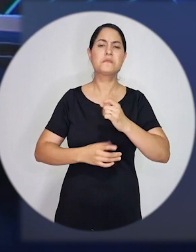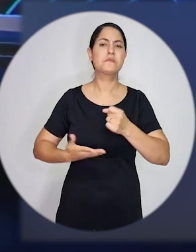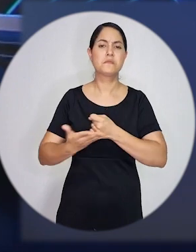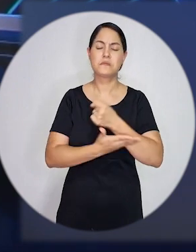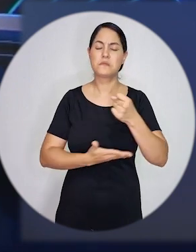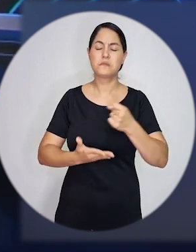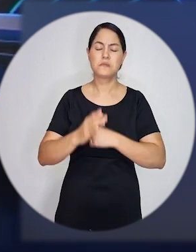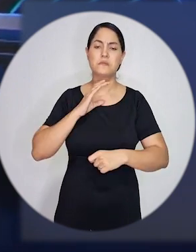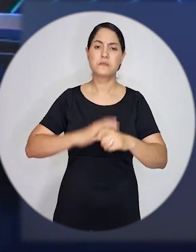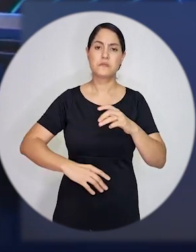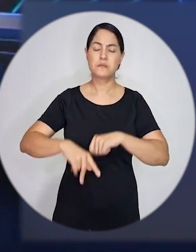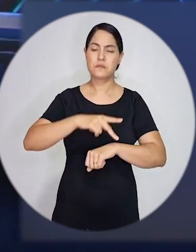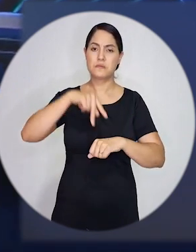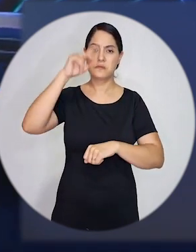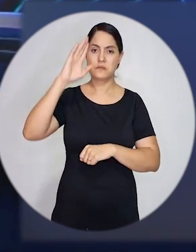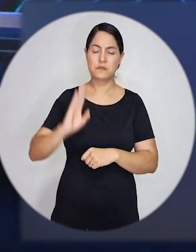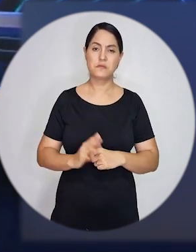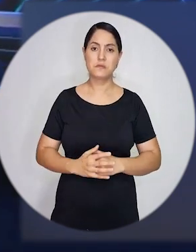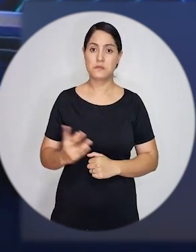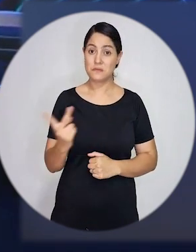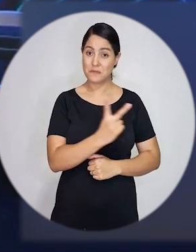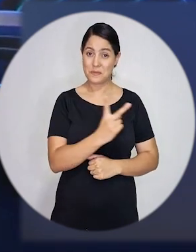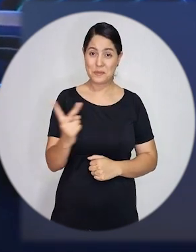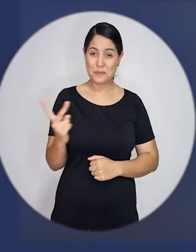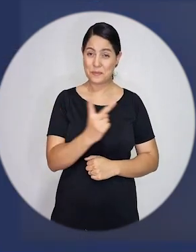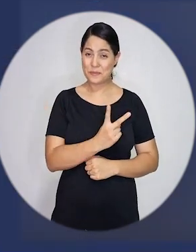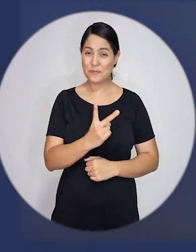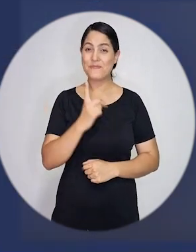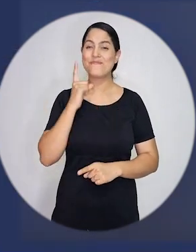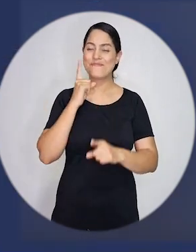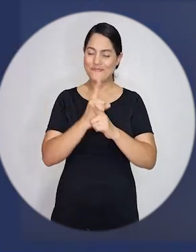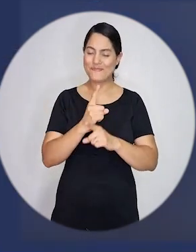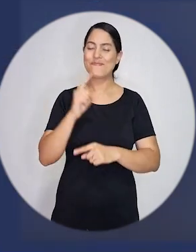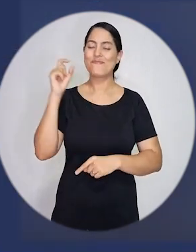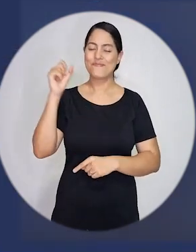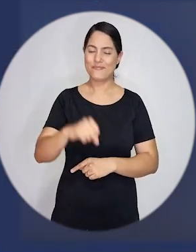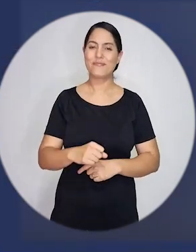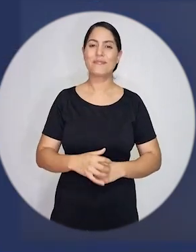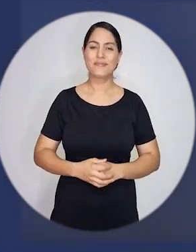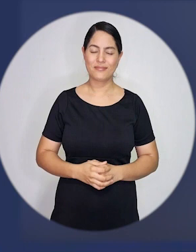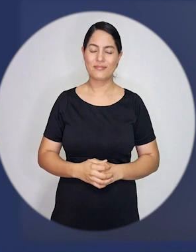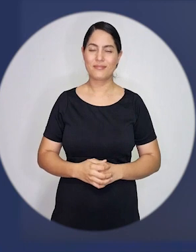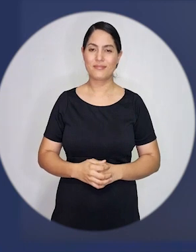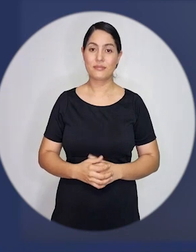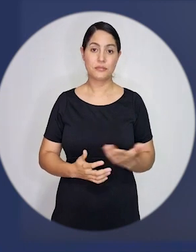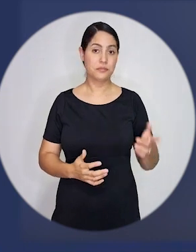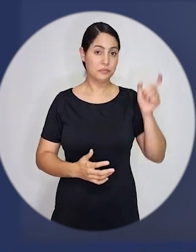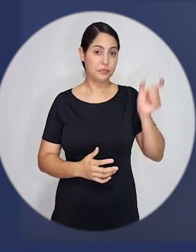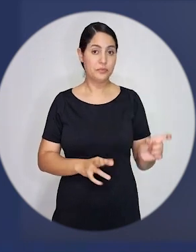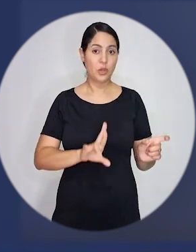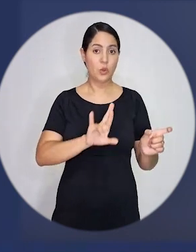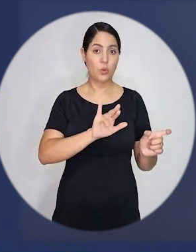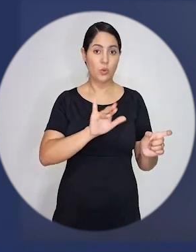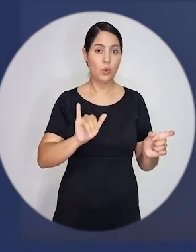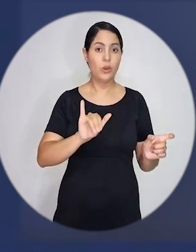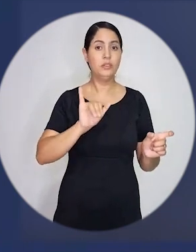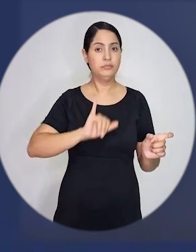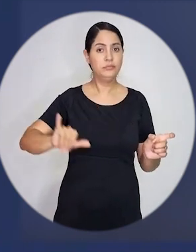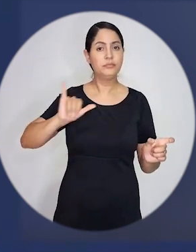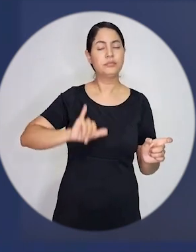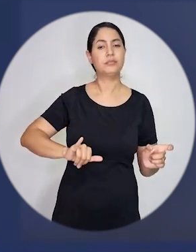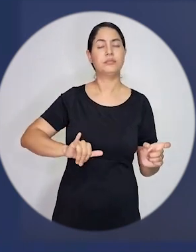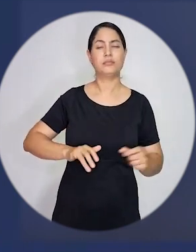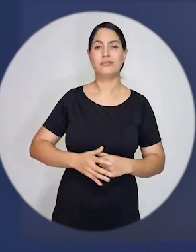direitos fundamentais da cidadania brasileira. Esse encontro, portanto, estava escrito. Rui